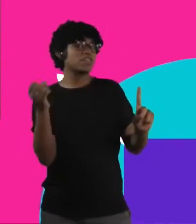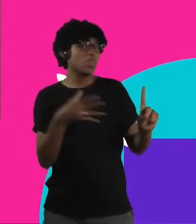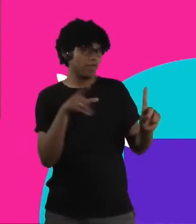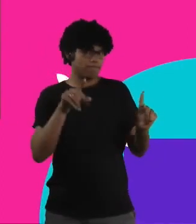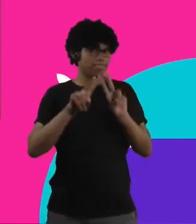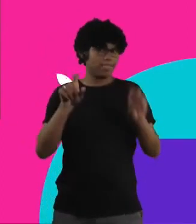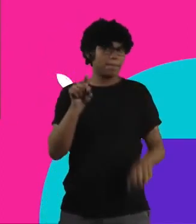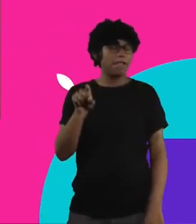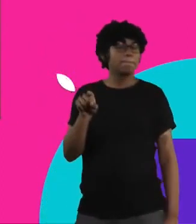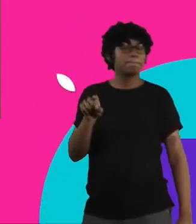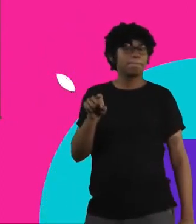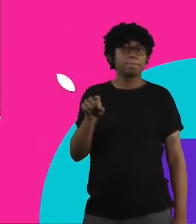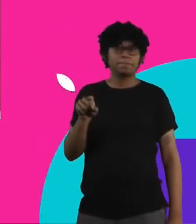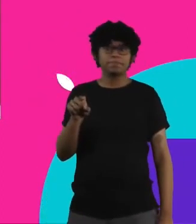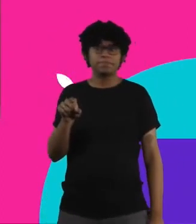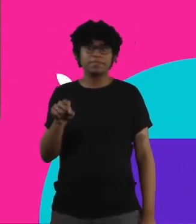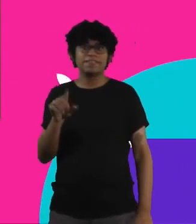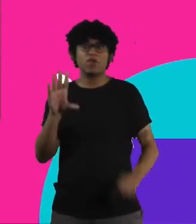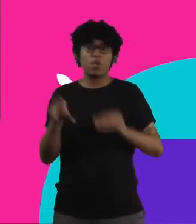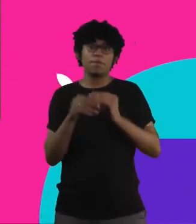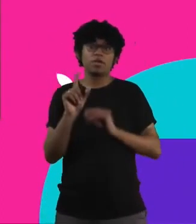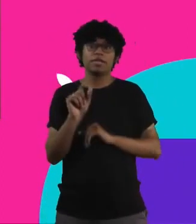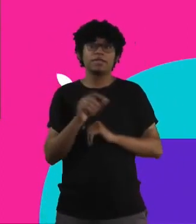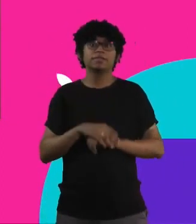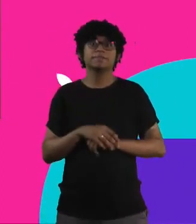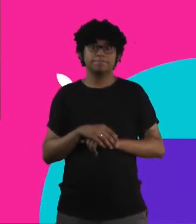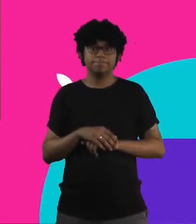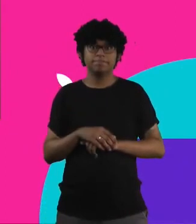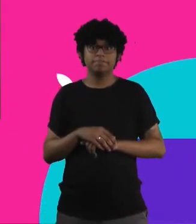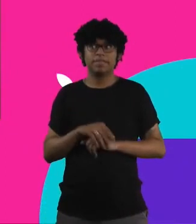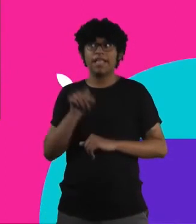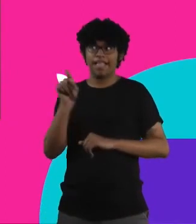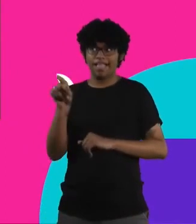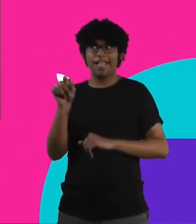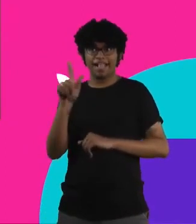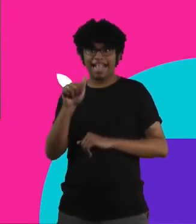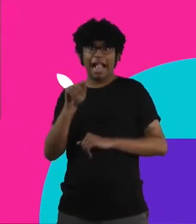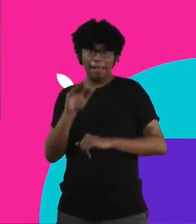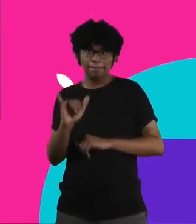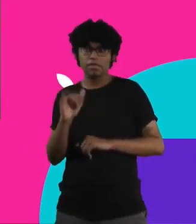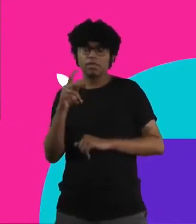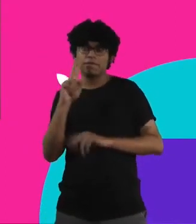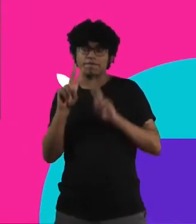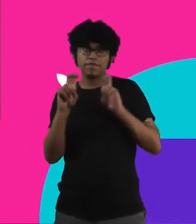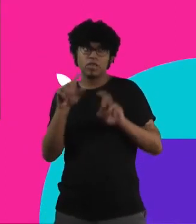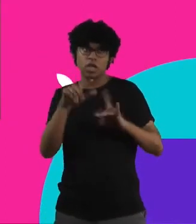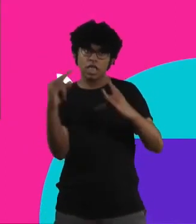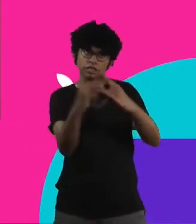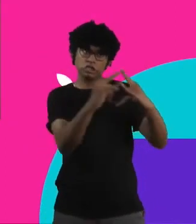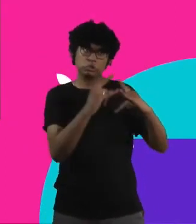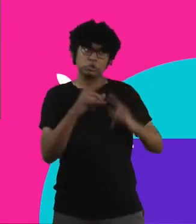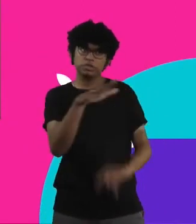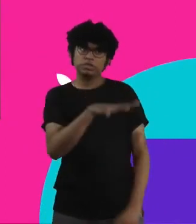Vou dizer primeiro, eu vou reiterar que ratifico o que ela falou sobre a indústria em si. Quando a gente vai pensar na